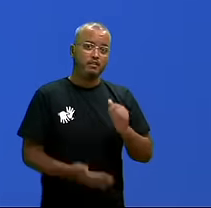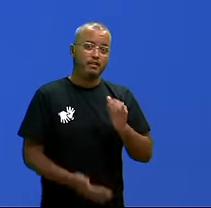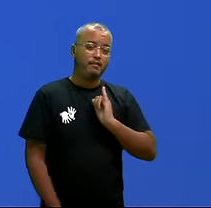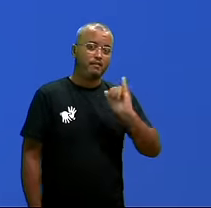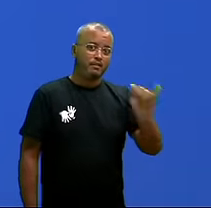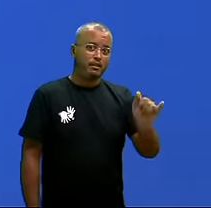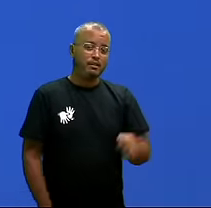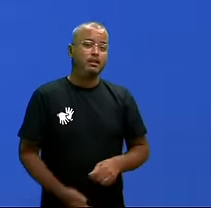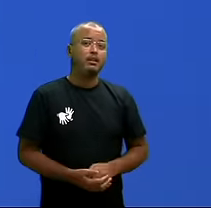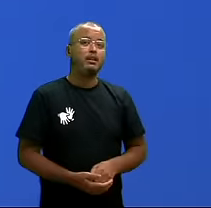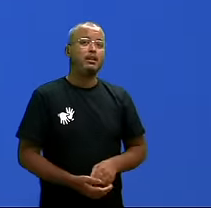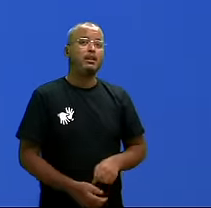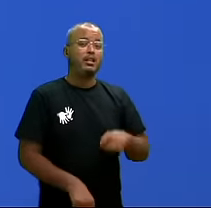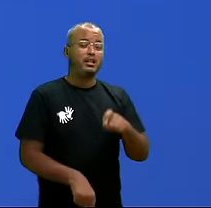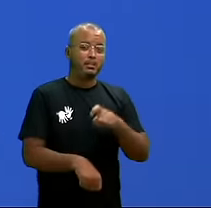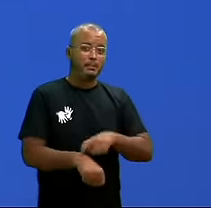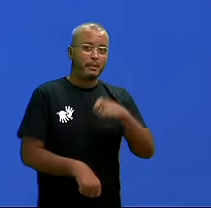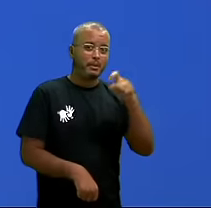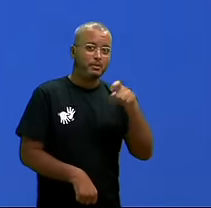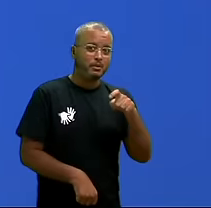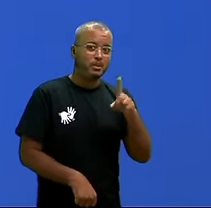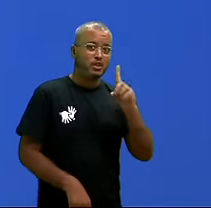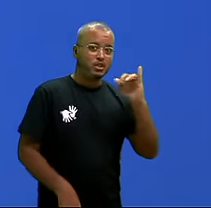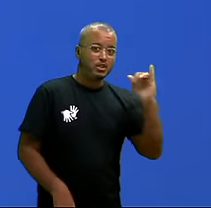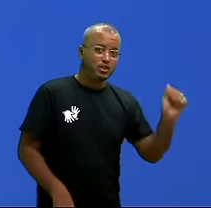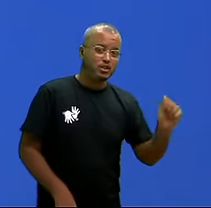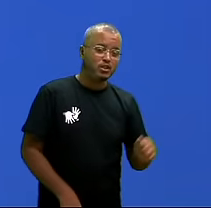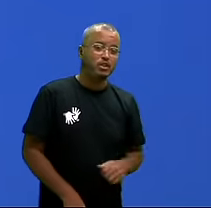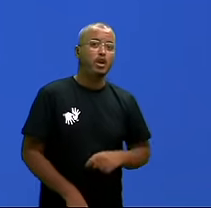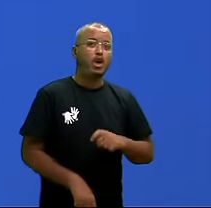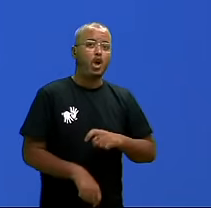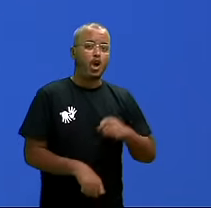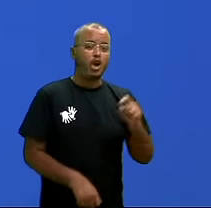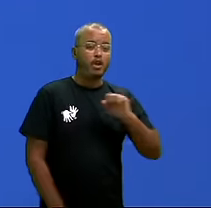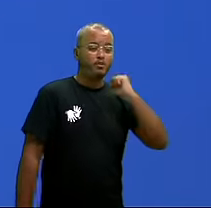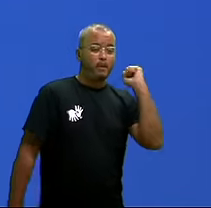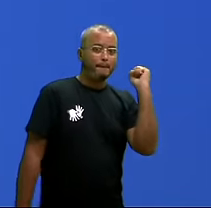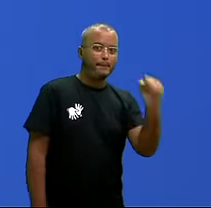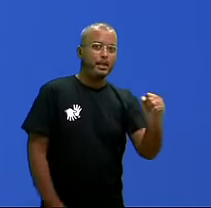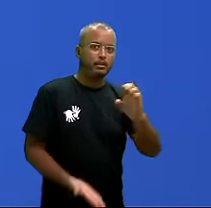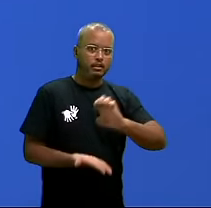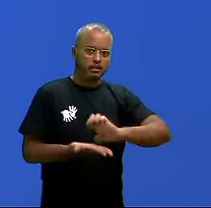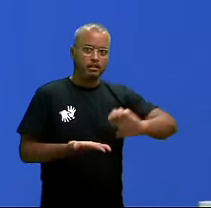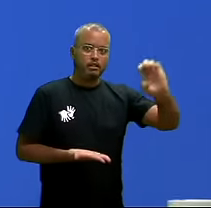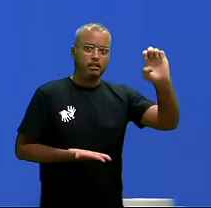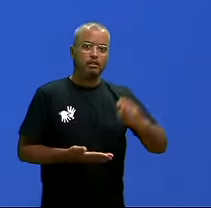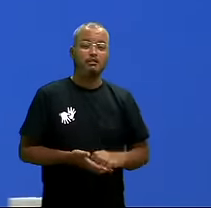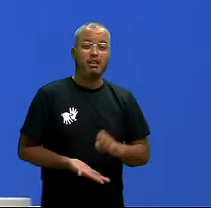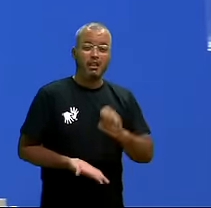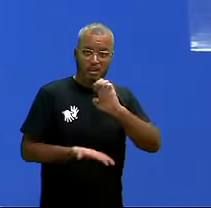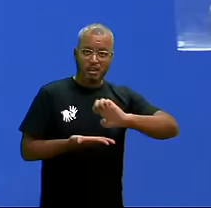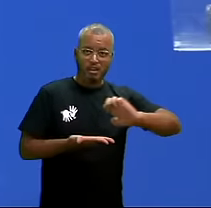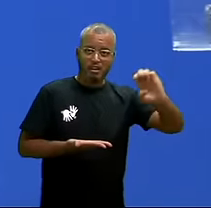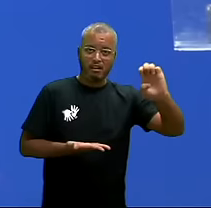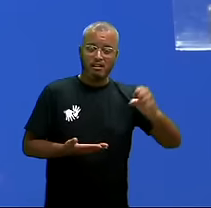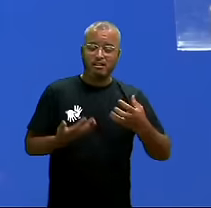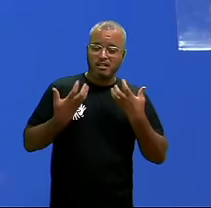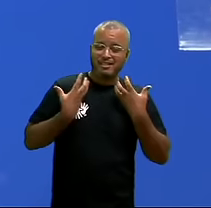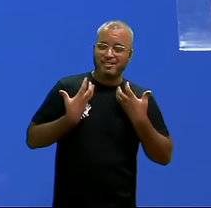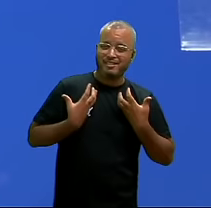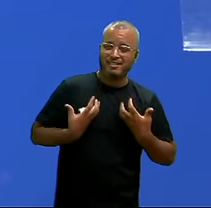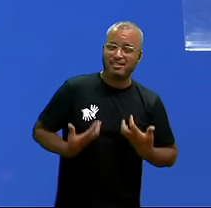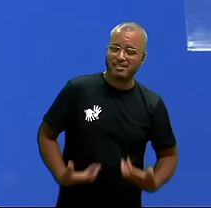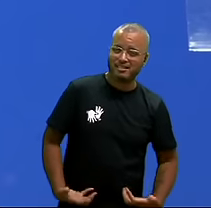nessa mesma hora, eu vou arrancar tua cabeça. Elias está cansado, Elias está esgotado, porque